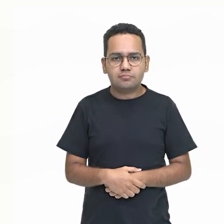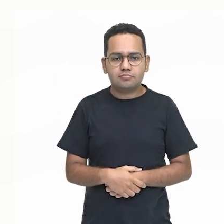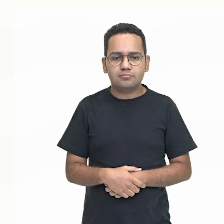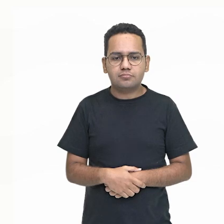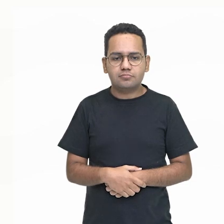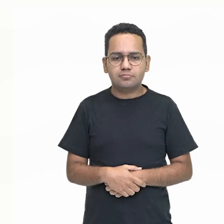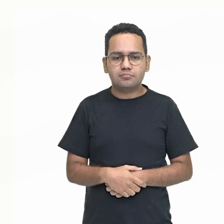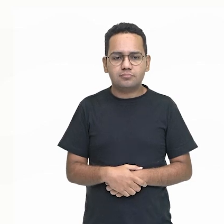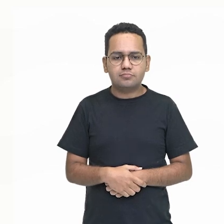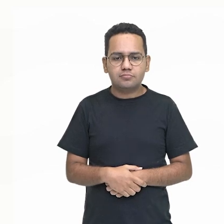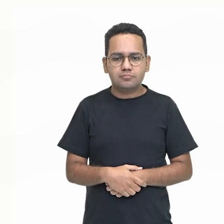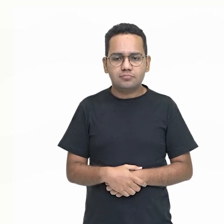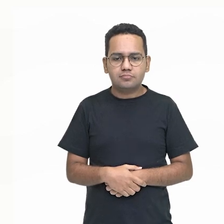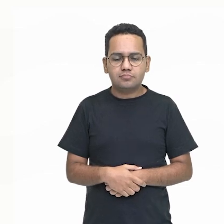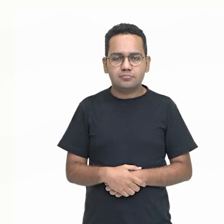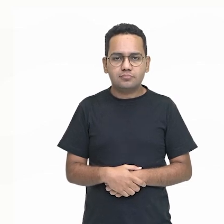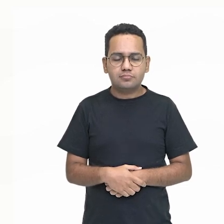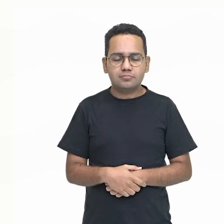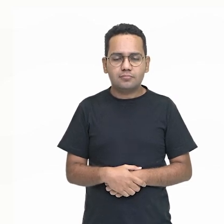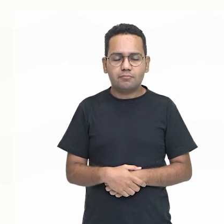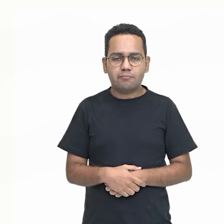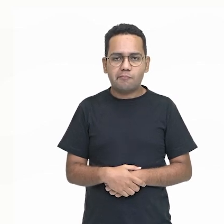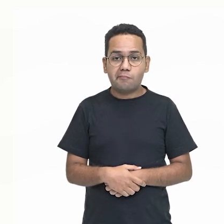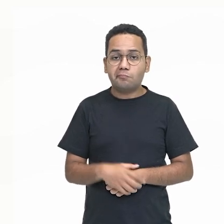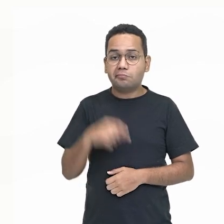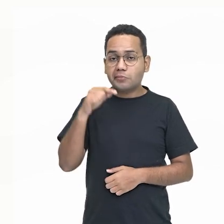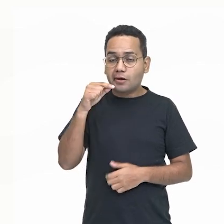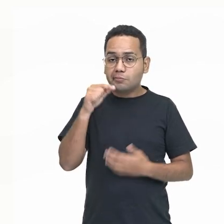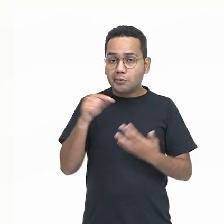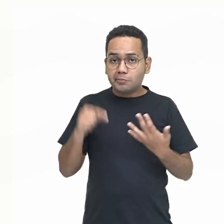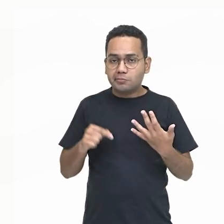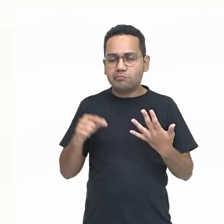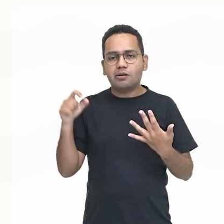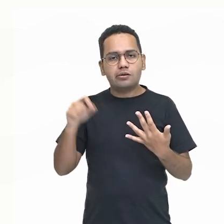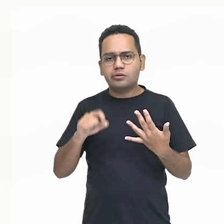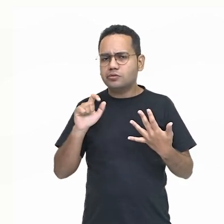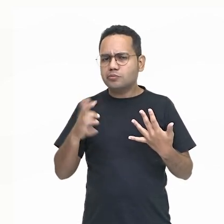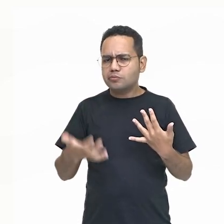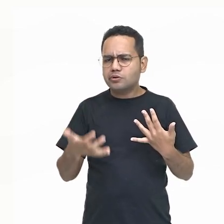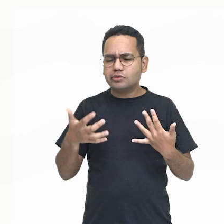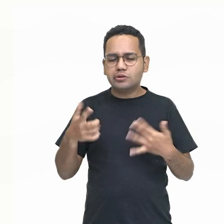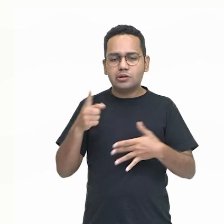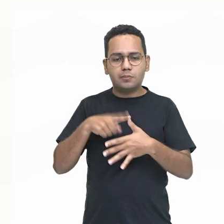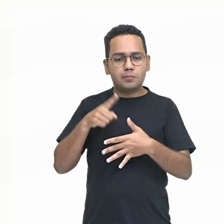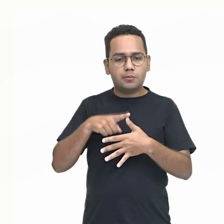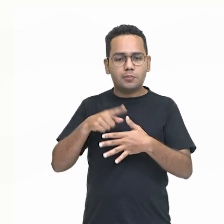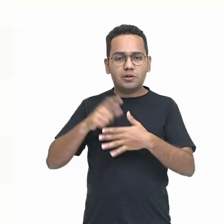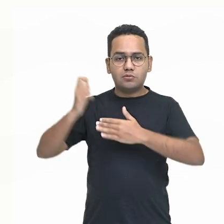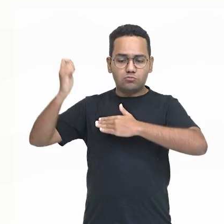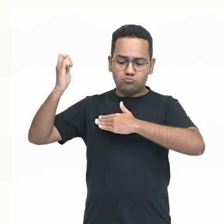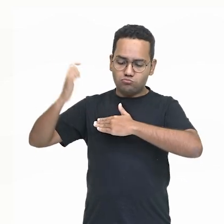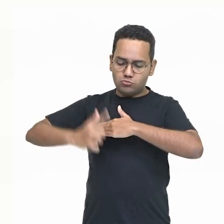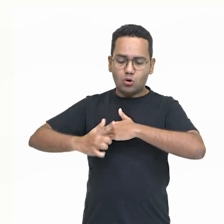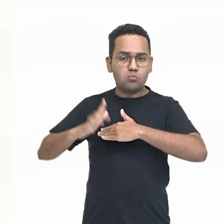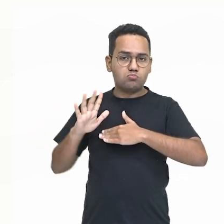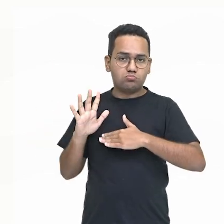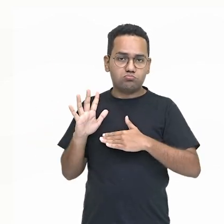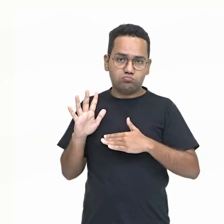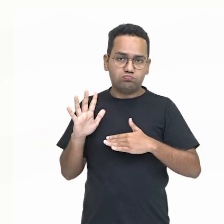Sol. Características da energia solar, as principais características da energia solar